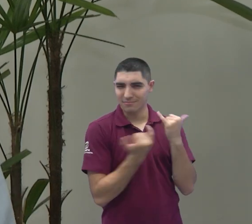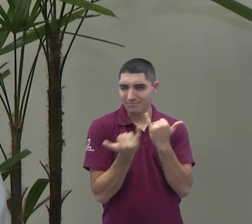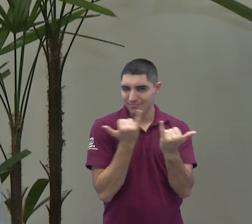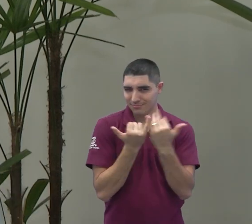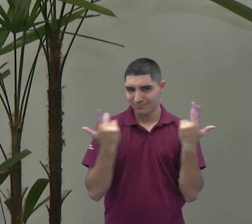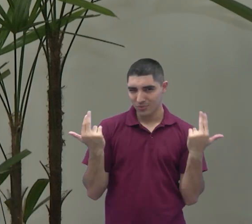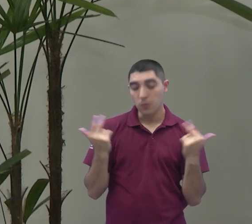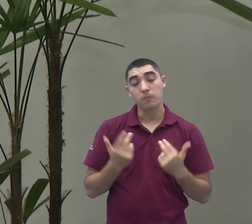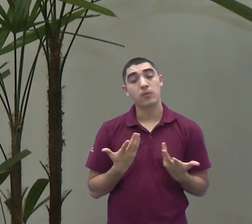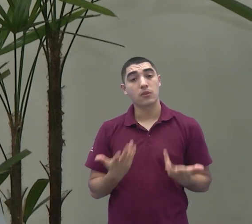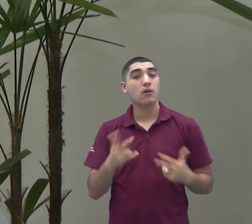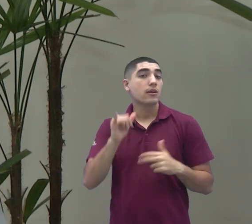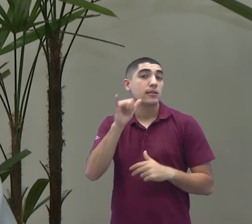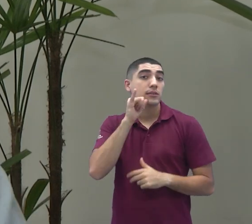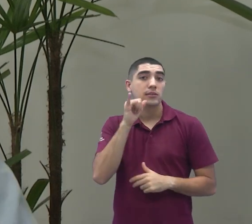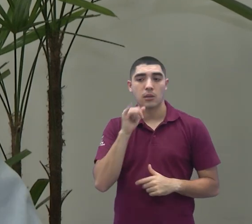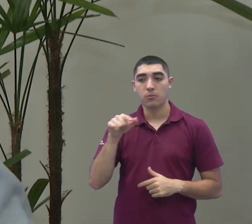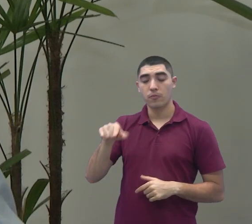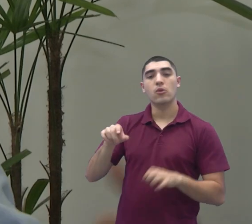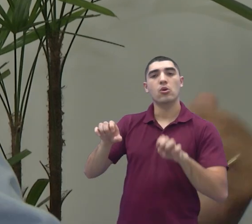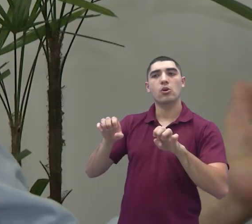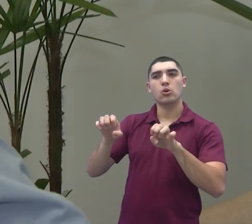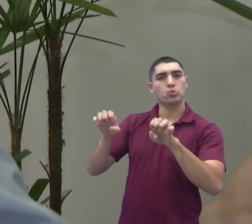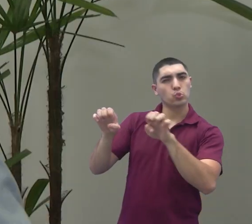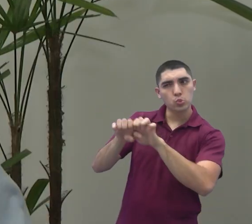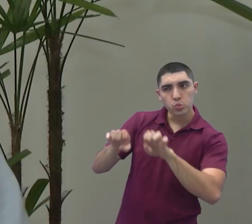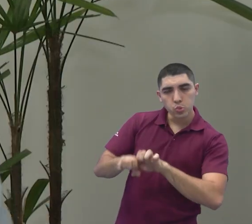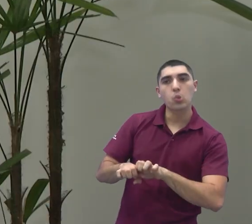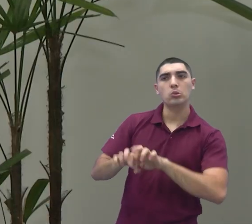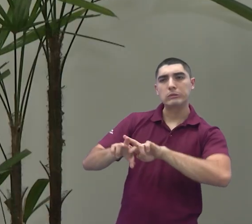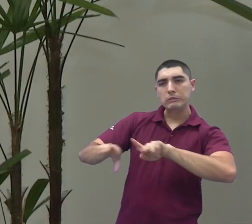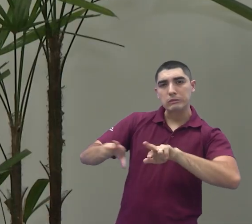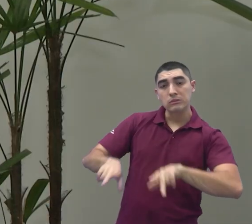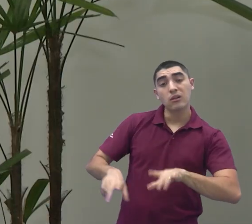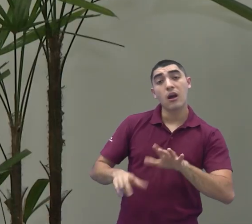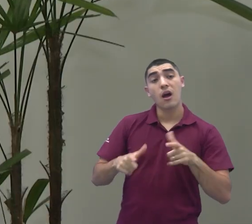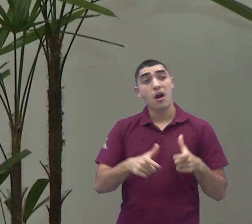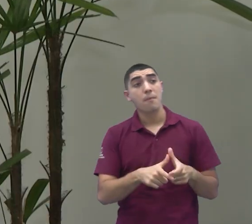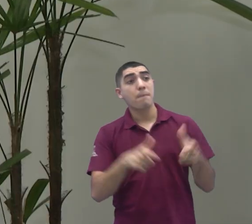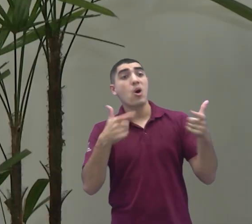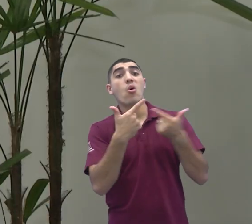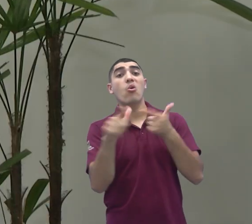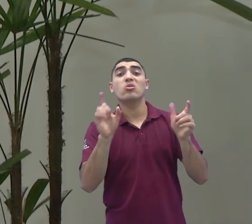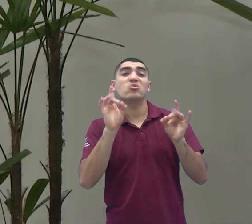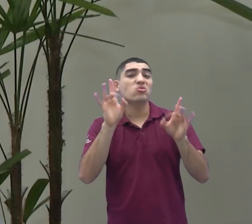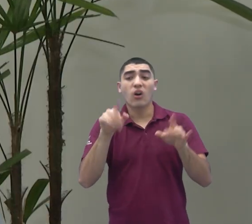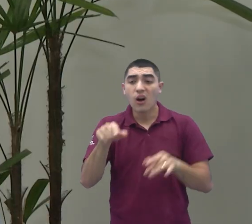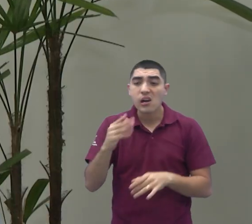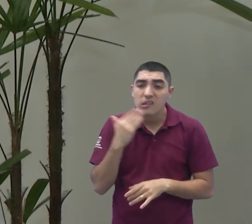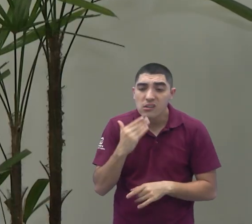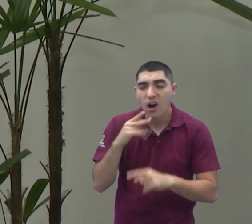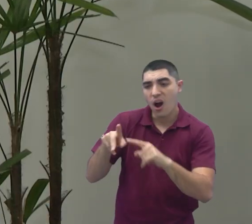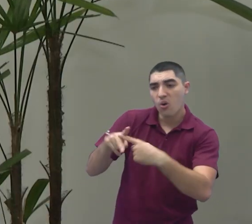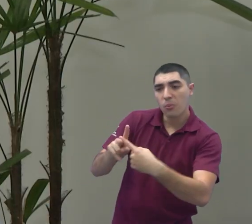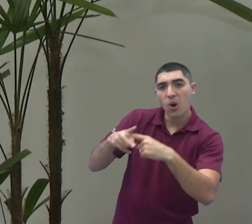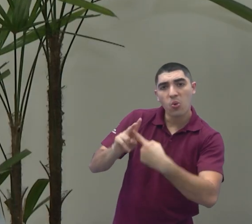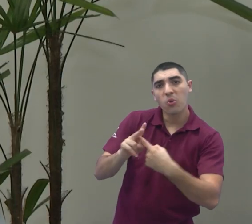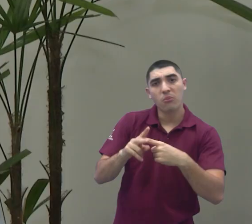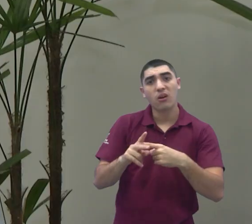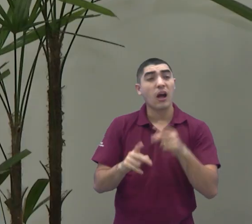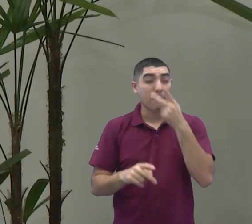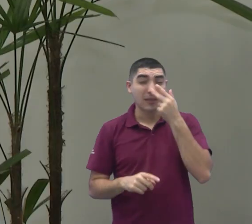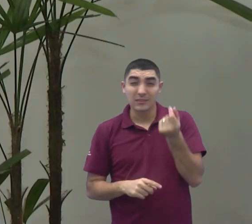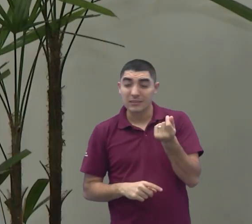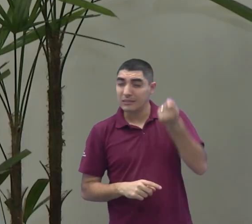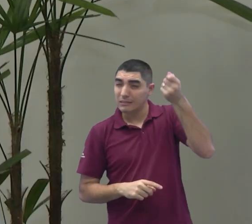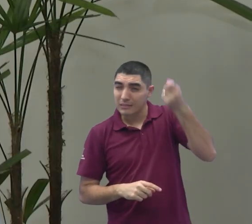utilizam. Você vai, grande parte das estruturas que tem por aí, eles trabalham somente no corretivo, onde